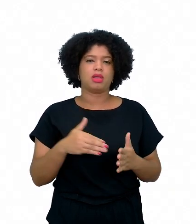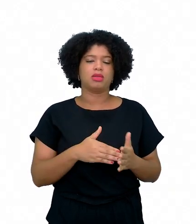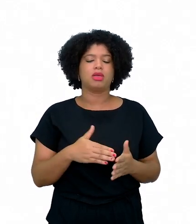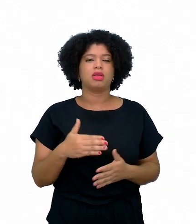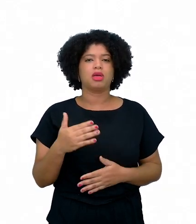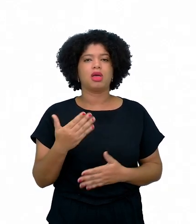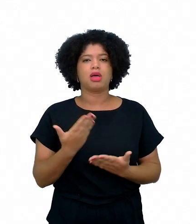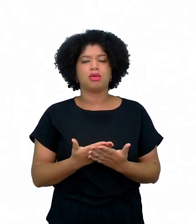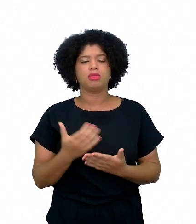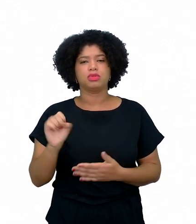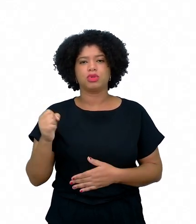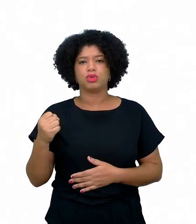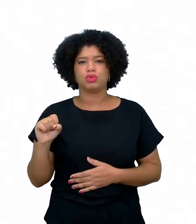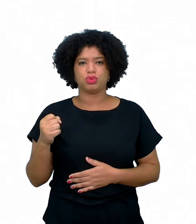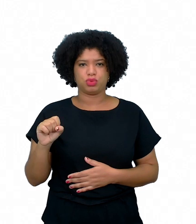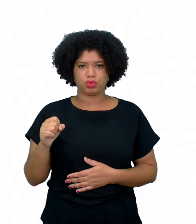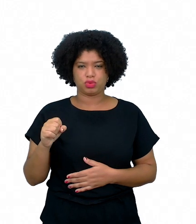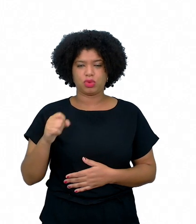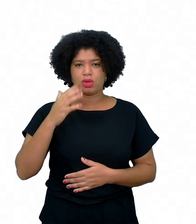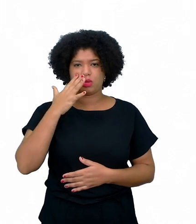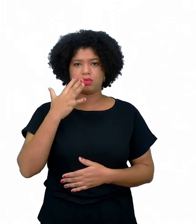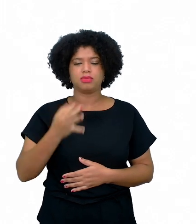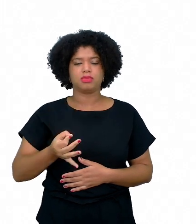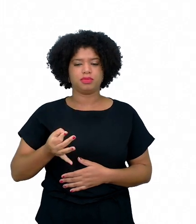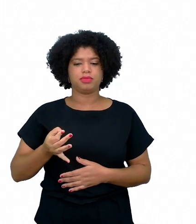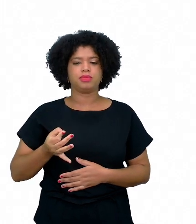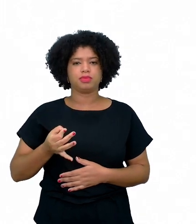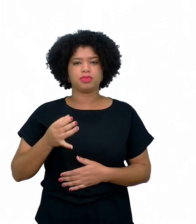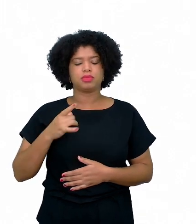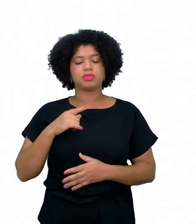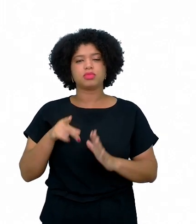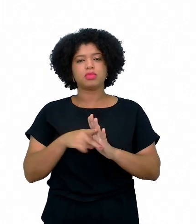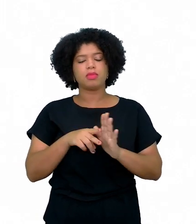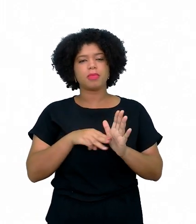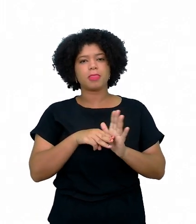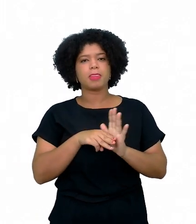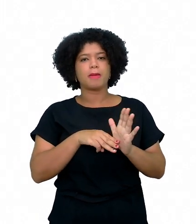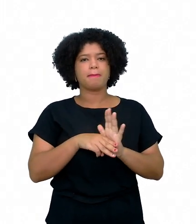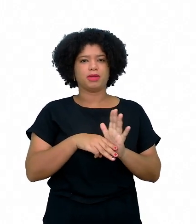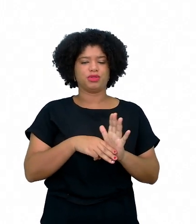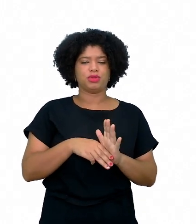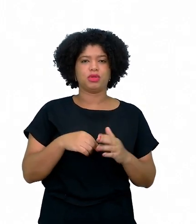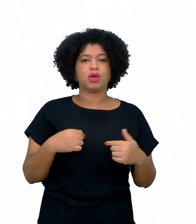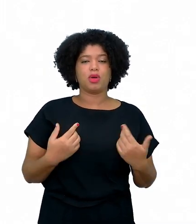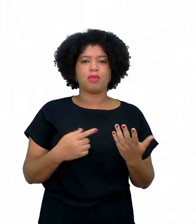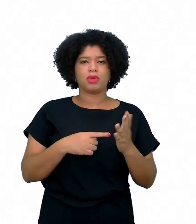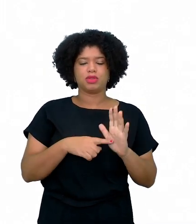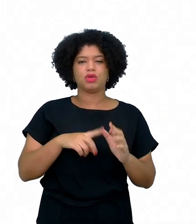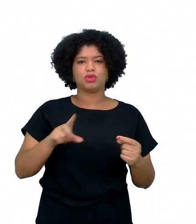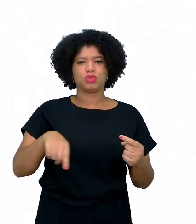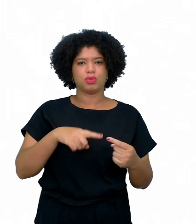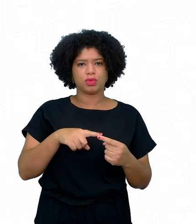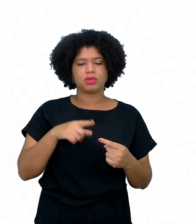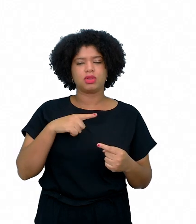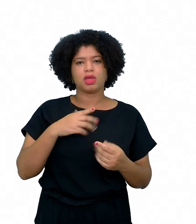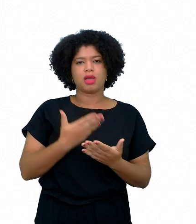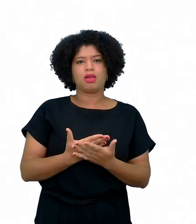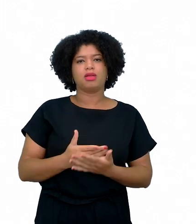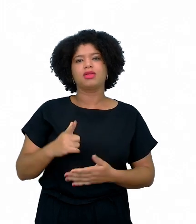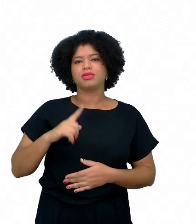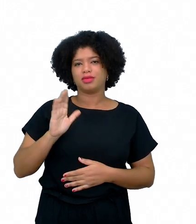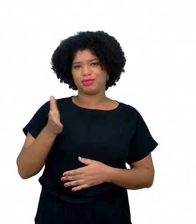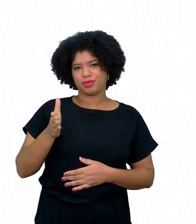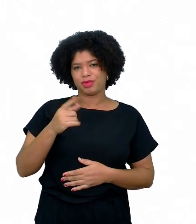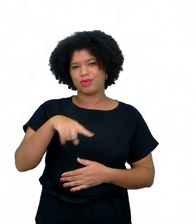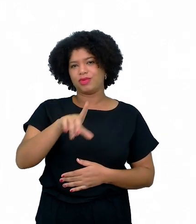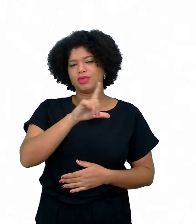8, né, para olhar para essa metodologia, então eu apresento os objetivos que as aulas têm,